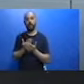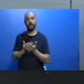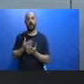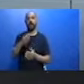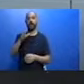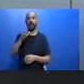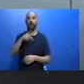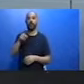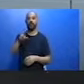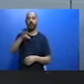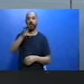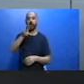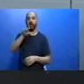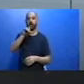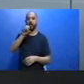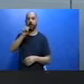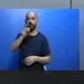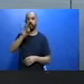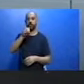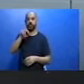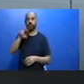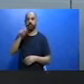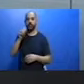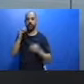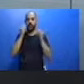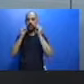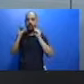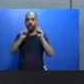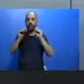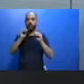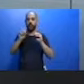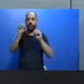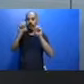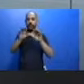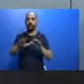professora cristina tá de volta um beijo em todos a fiquem com deus